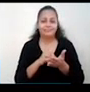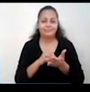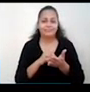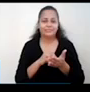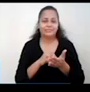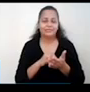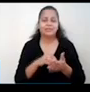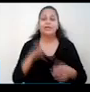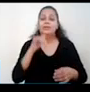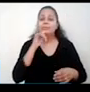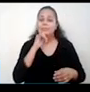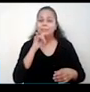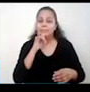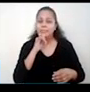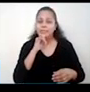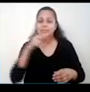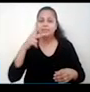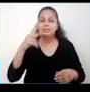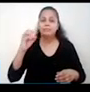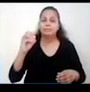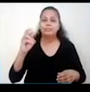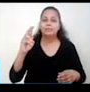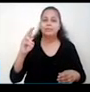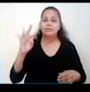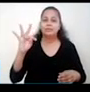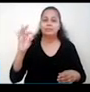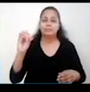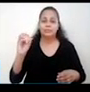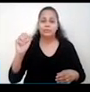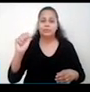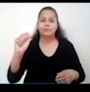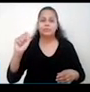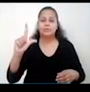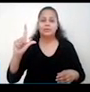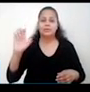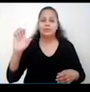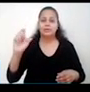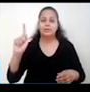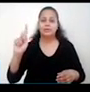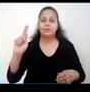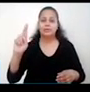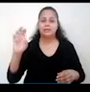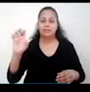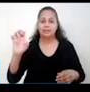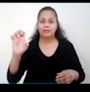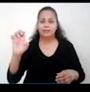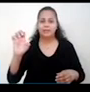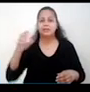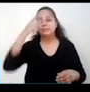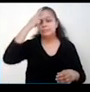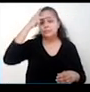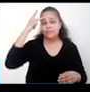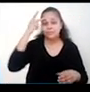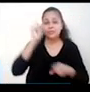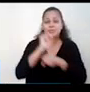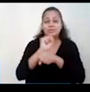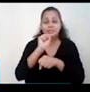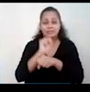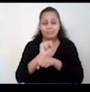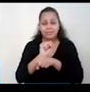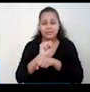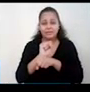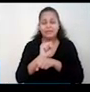Porto Alegre, diversas pessoas numa situação de desemprego, estão aguardando aqui vagas, né, no mercado de trabalho através de um